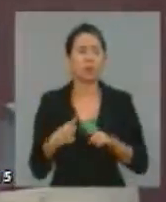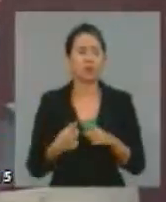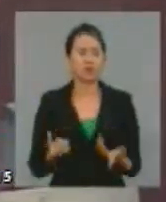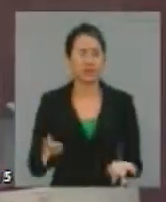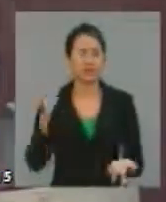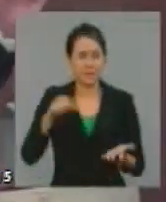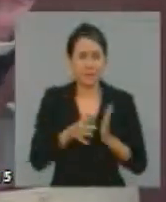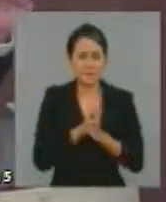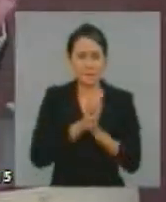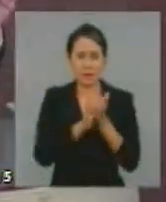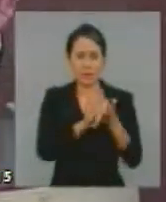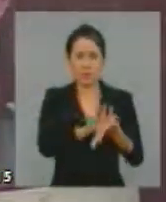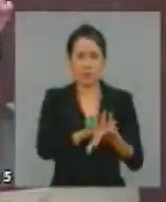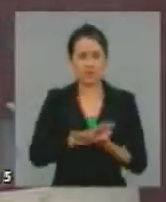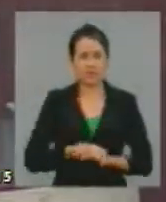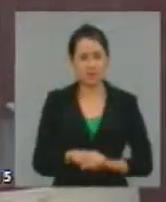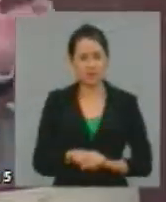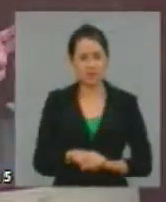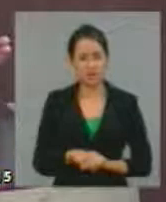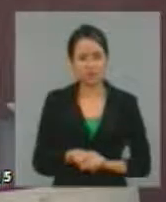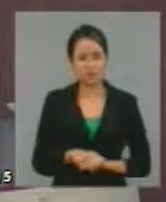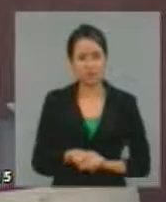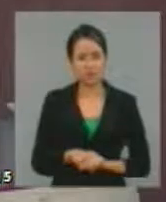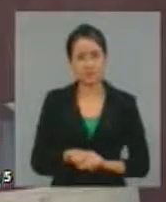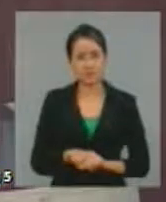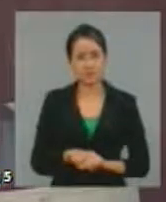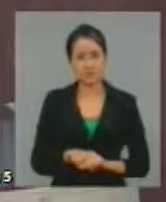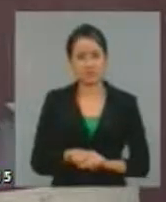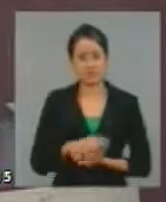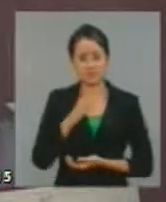3 vezes em relação ao restante da população.